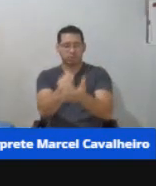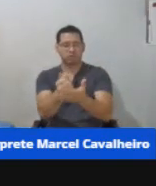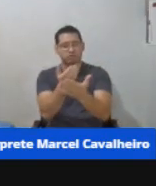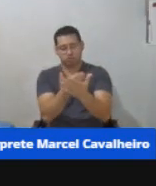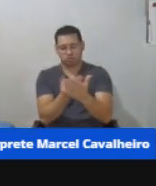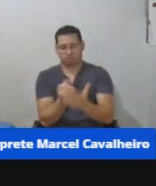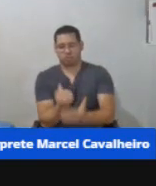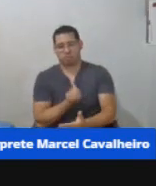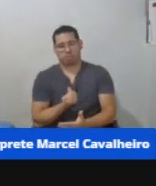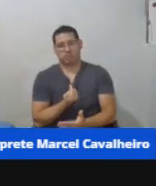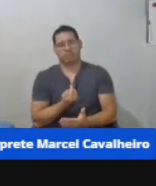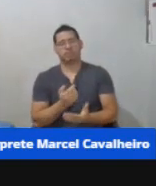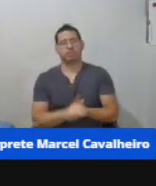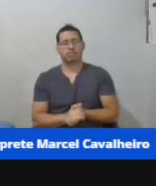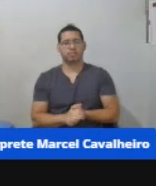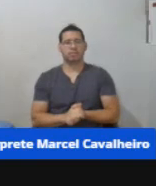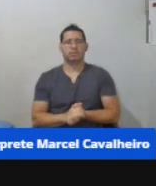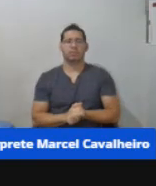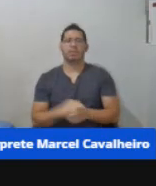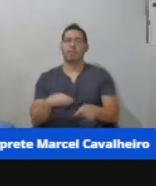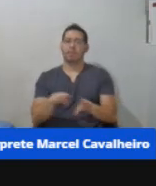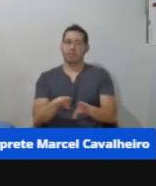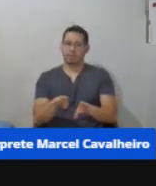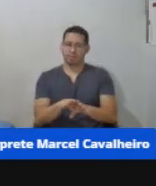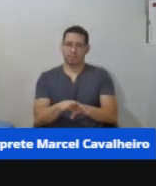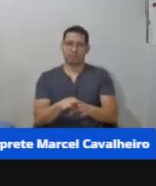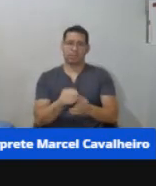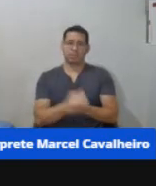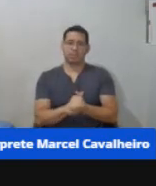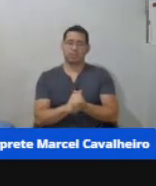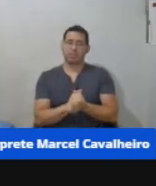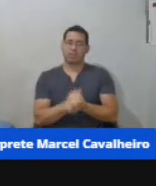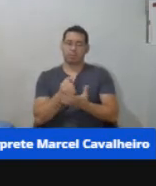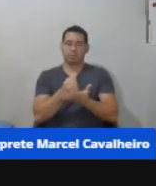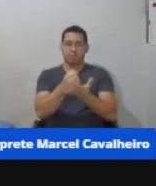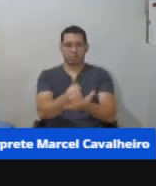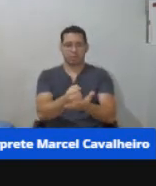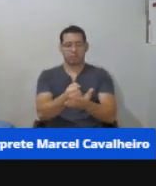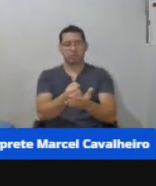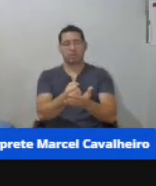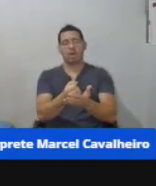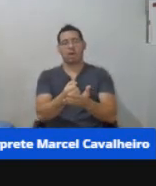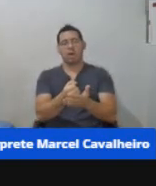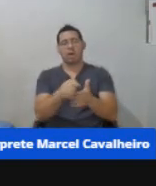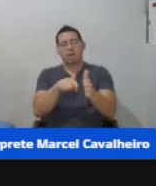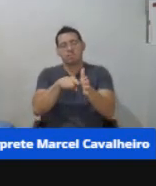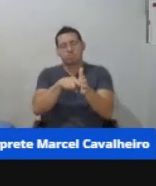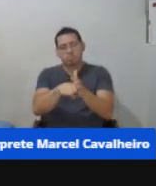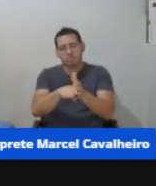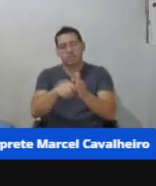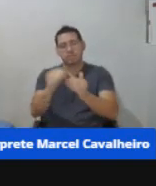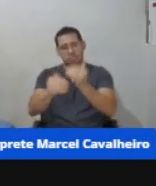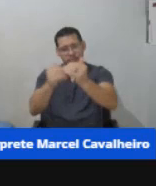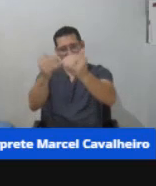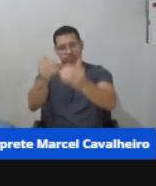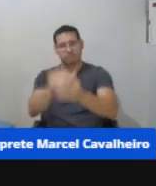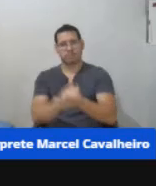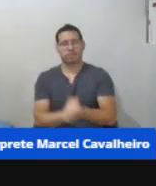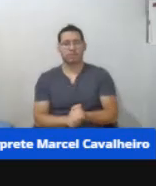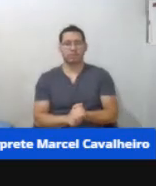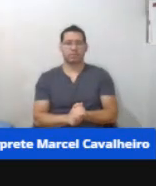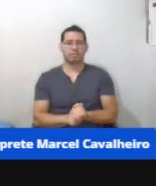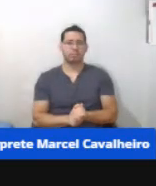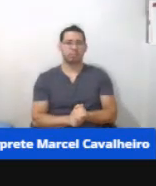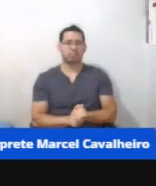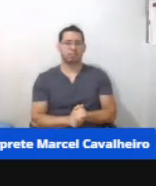individualizado, bem como o fomento a uma postura de pesquisador, com escopo de gerar